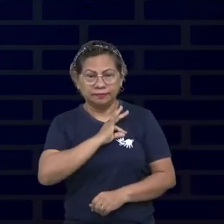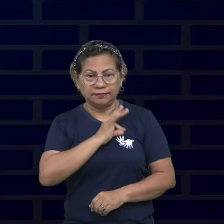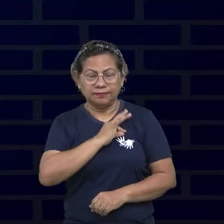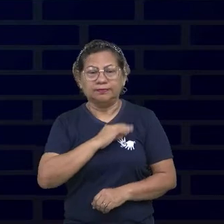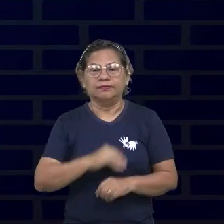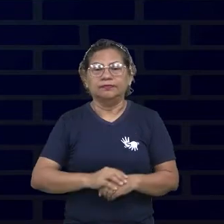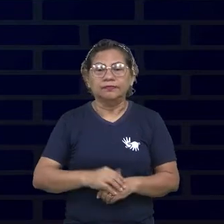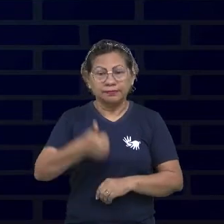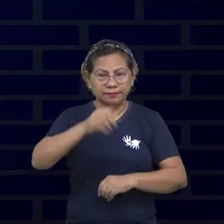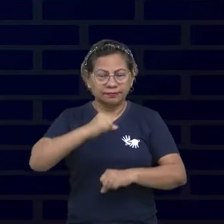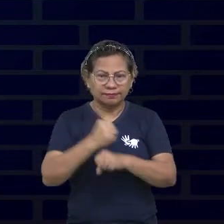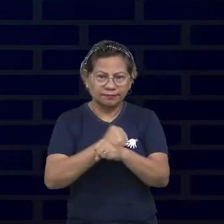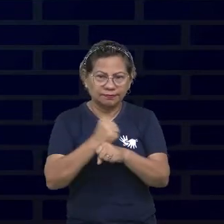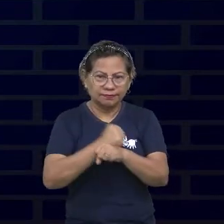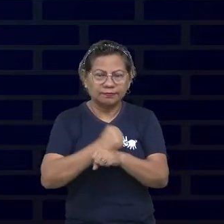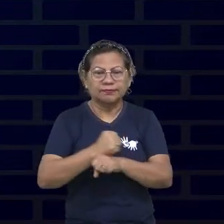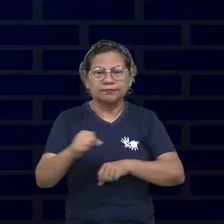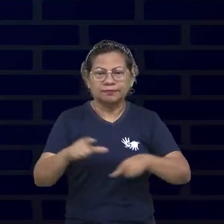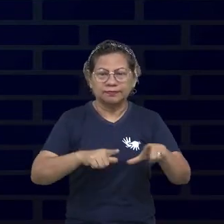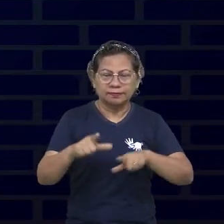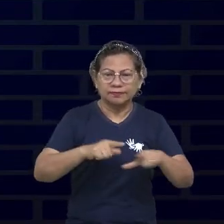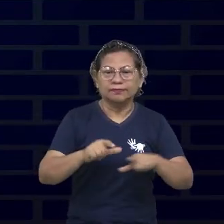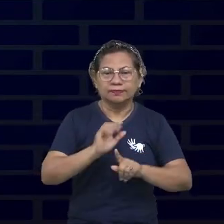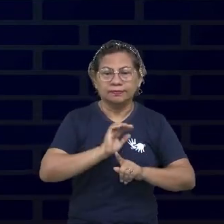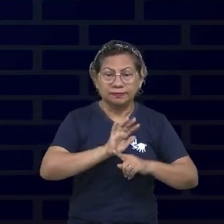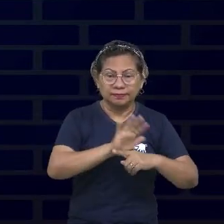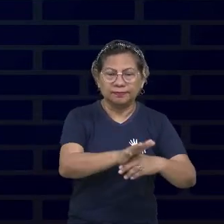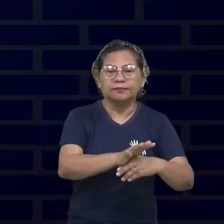há 10 anos trabalha em prol da sociedade.